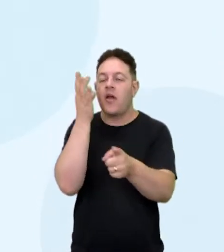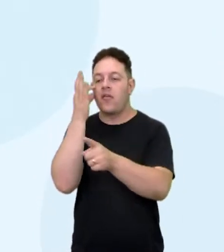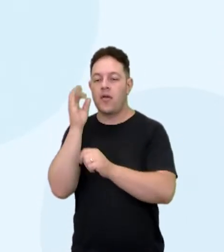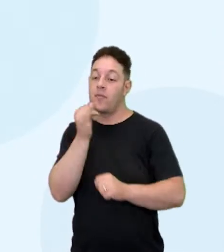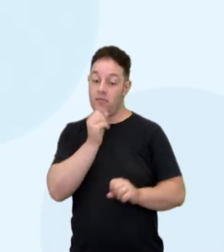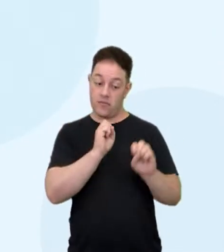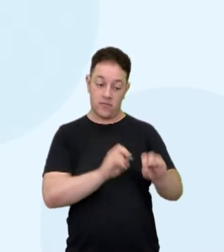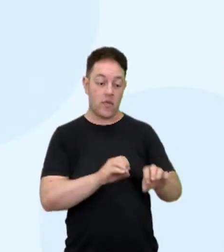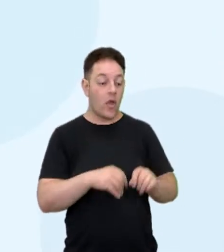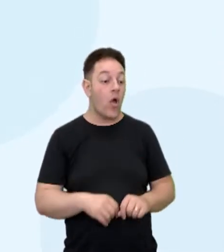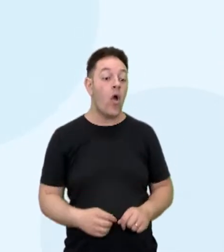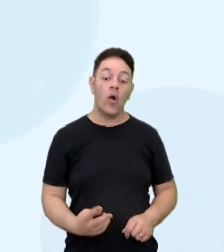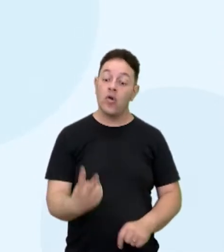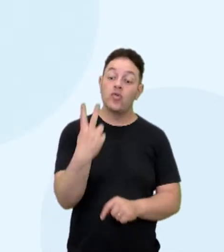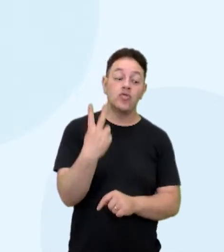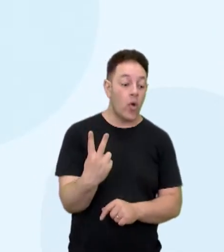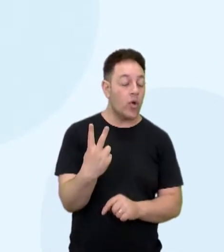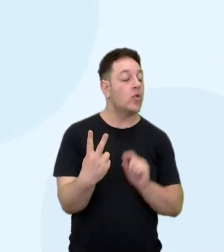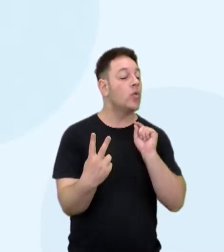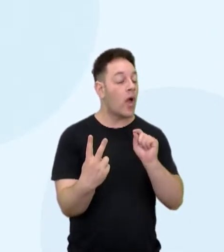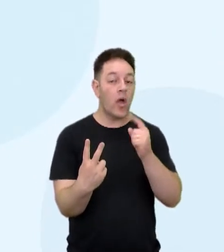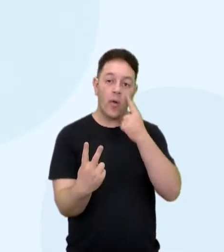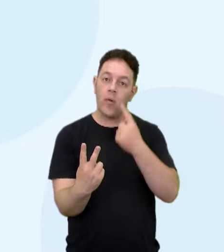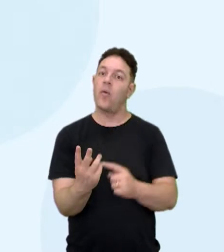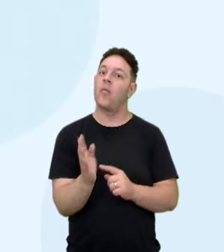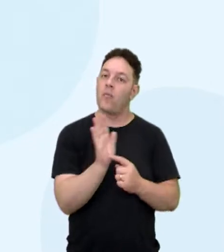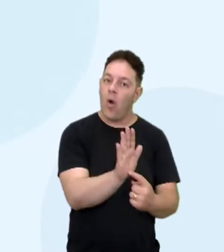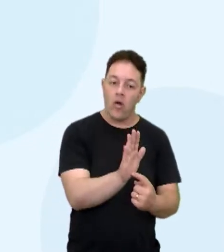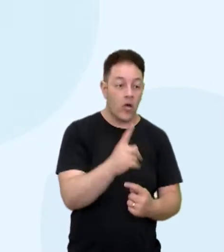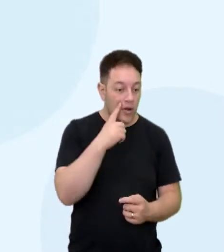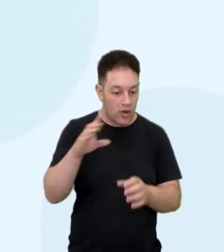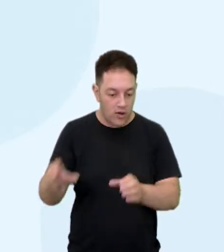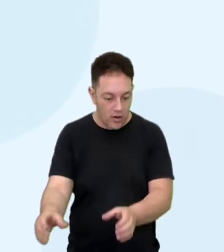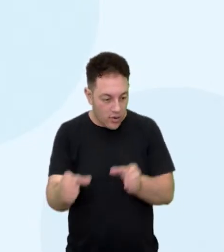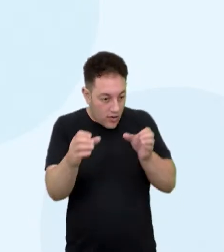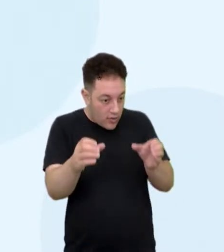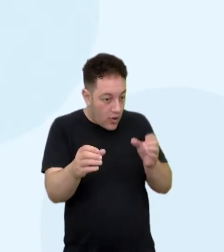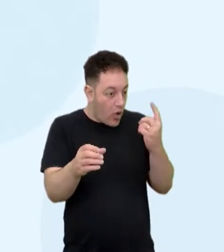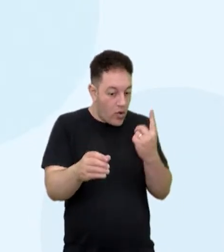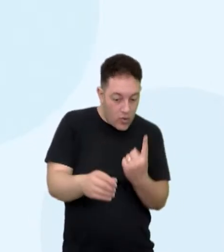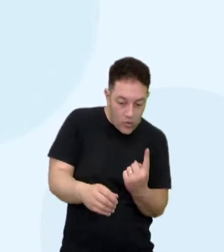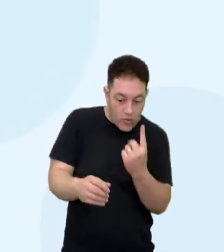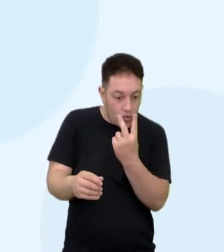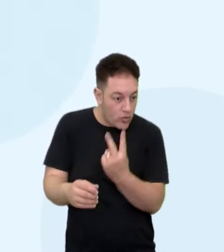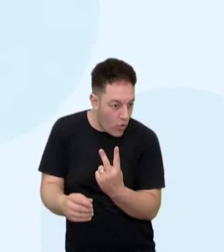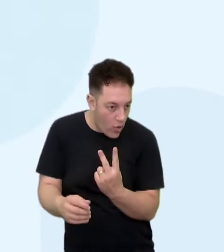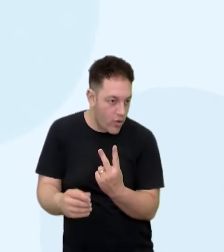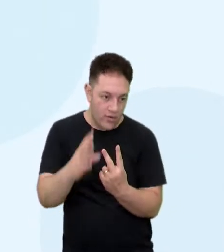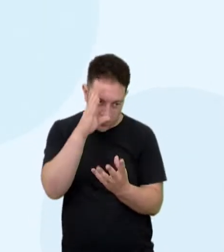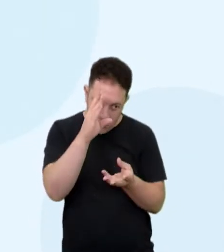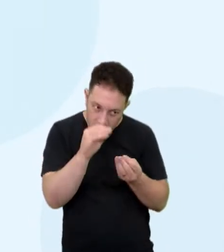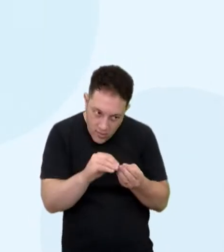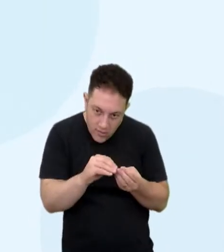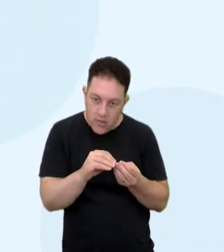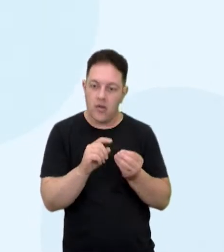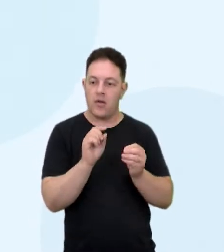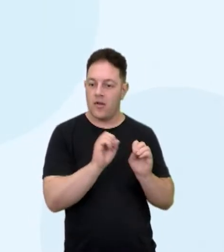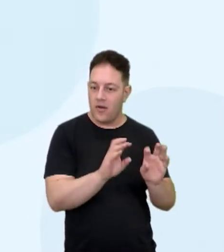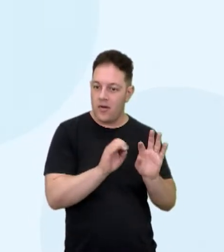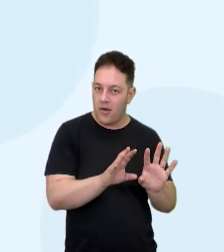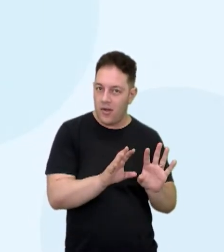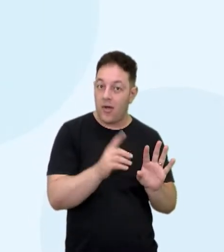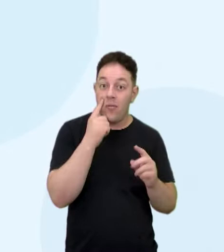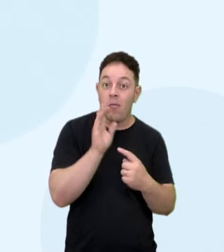ensinar para ela o que é 2, eu tenho que mostrar para ela 2 objetos. Falar, gente, isso é 2. 2, tá? Eu